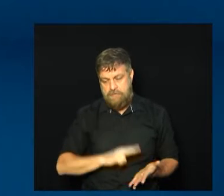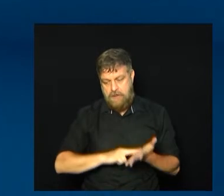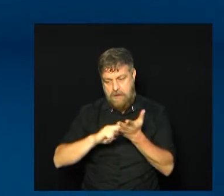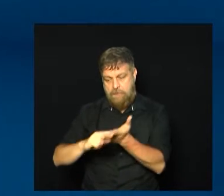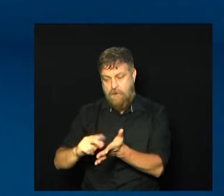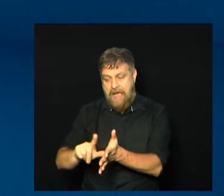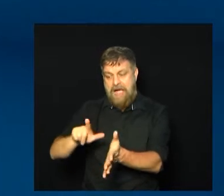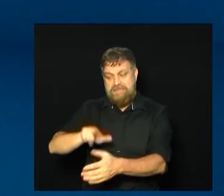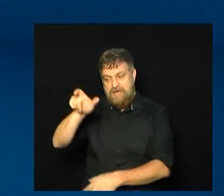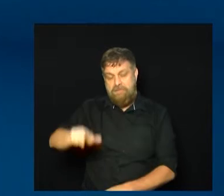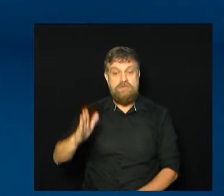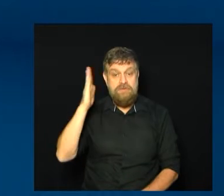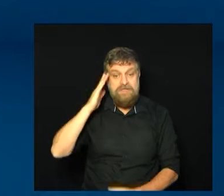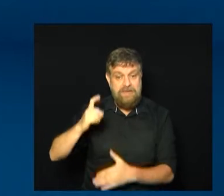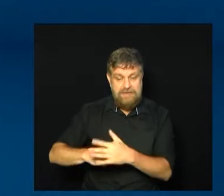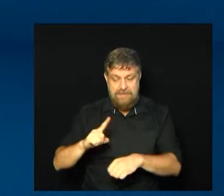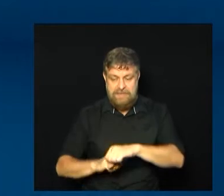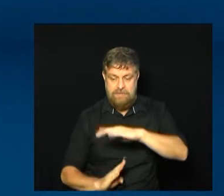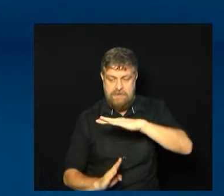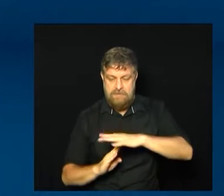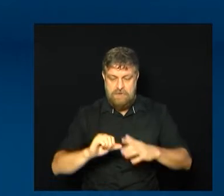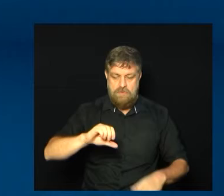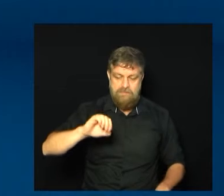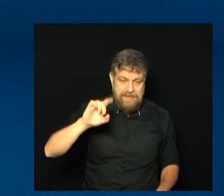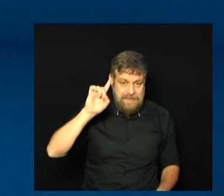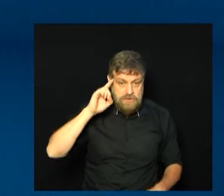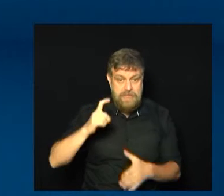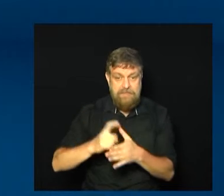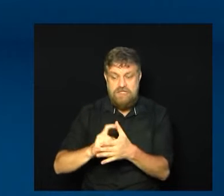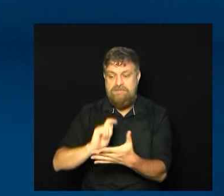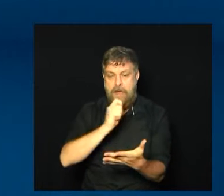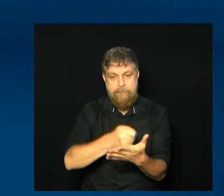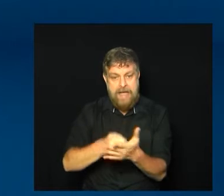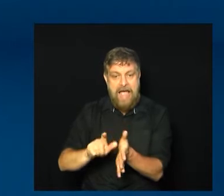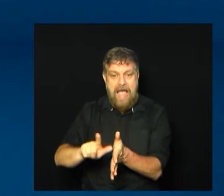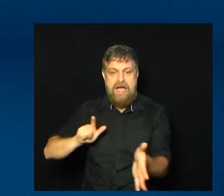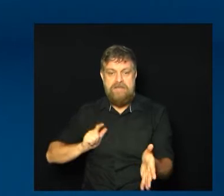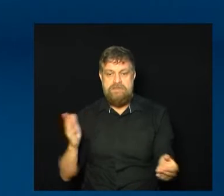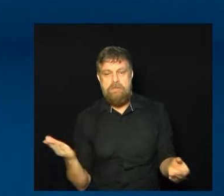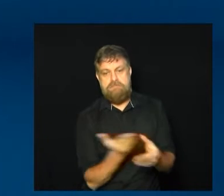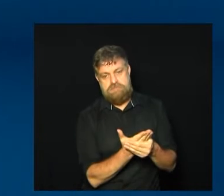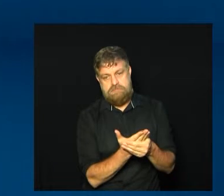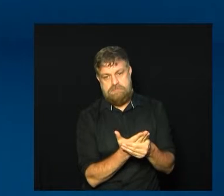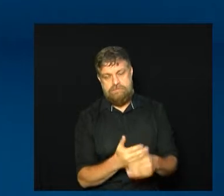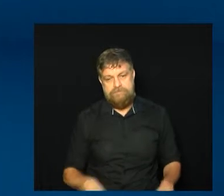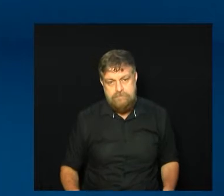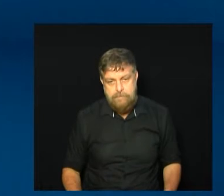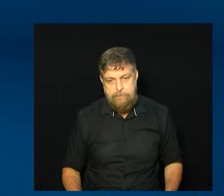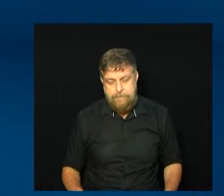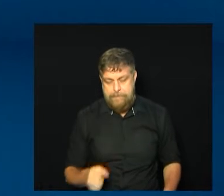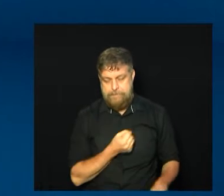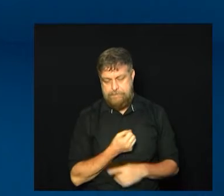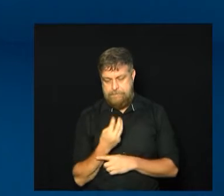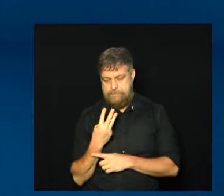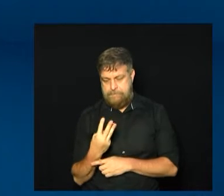do devedor, concedendo prazo de 90 dias para o pagamento das dívidas antes do ingresso da ação. O item